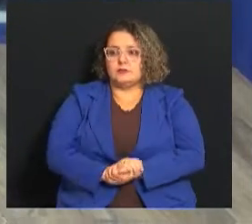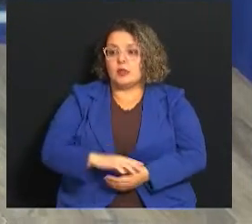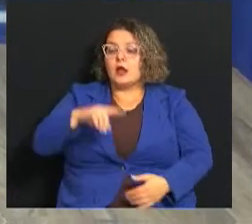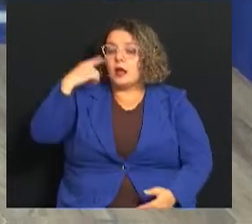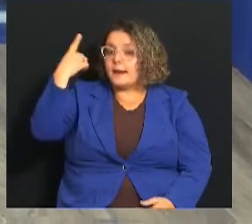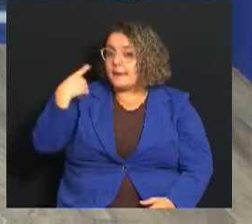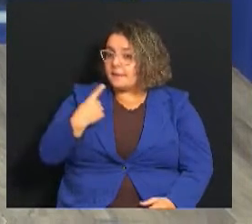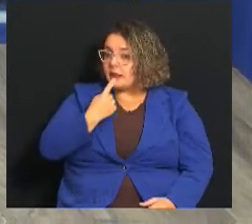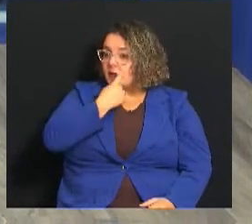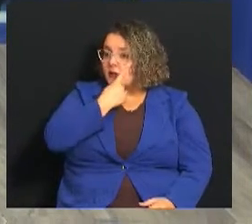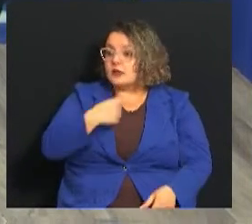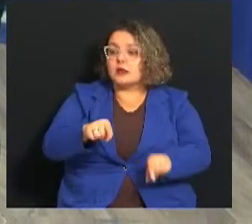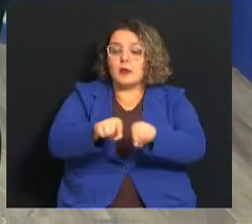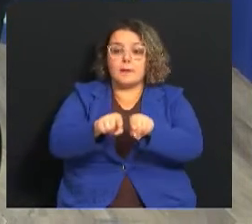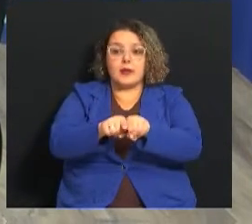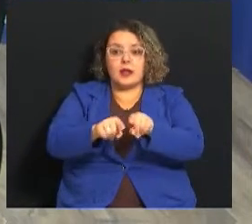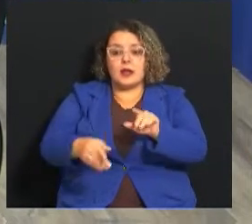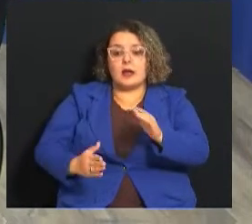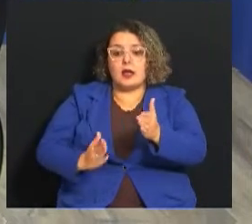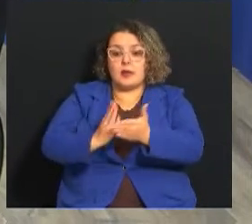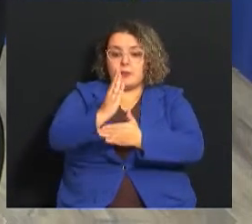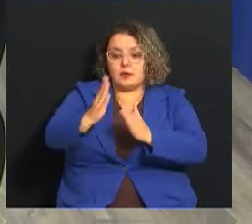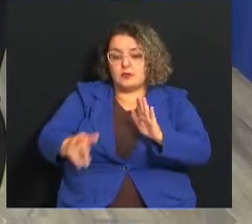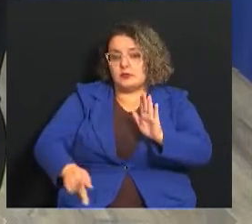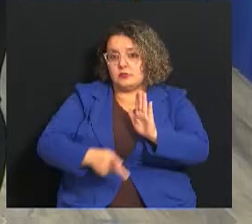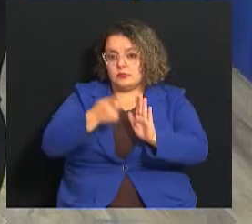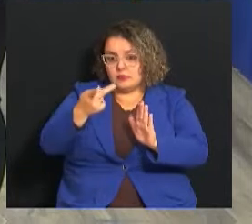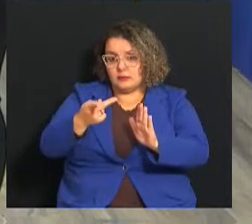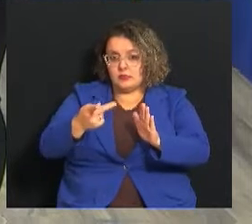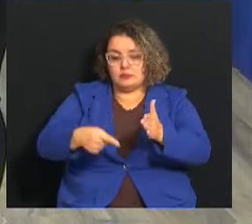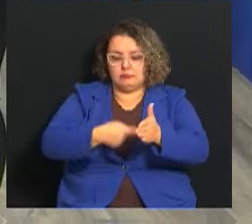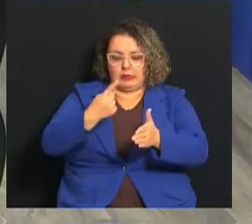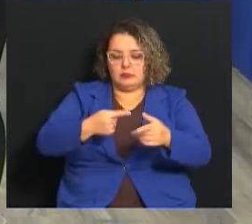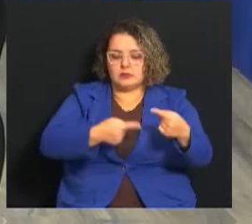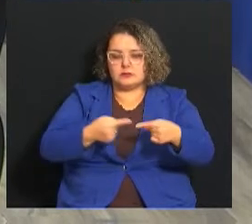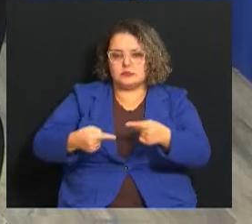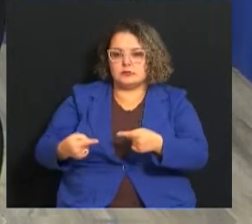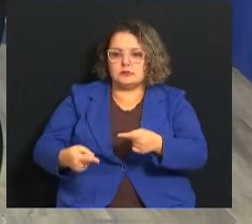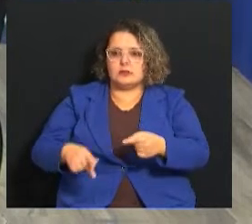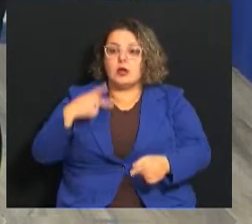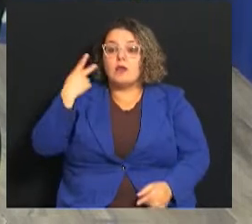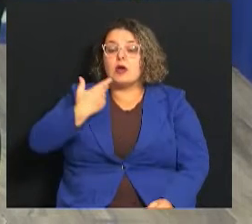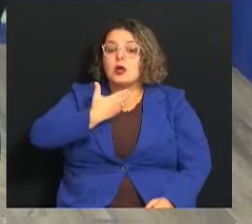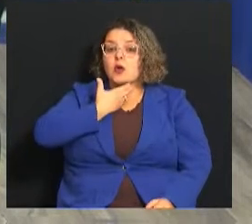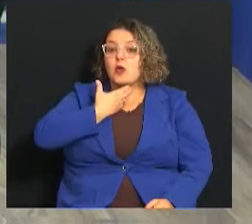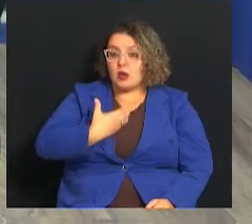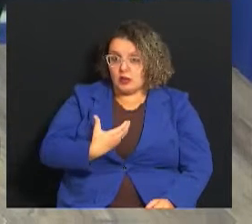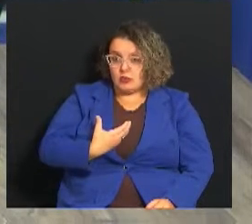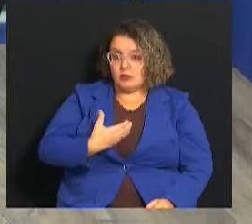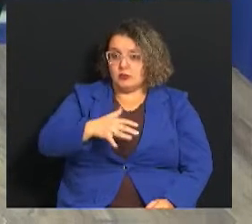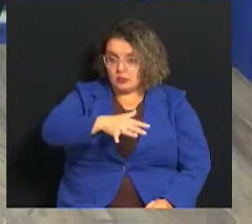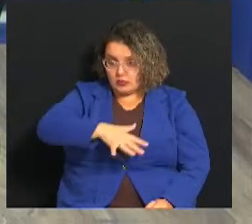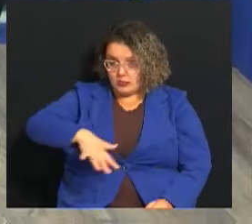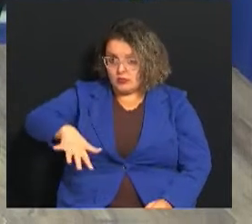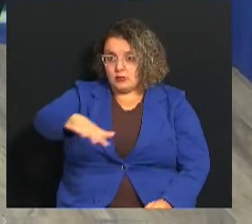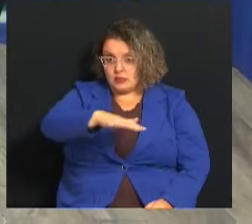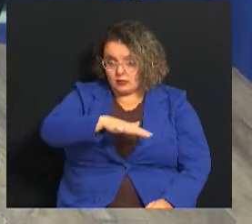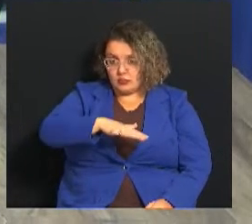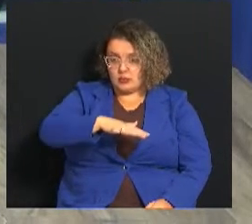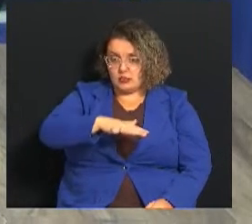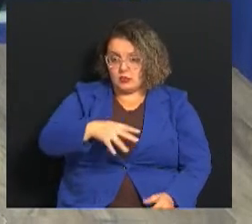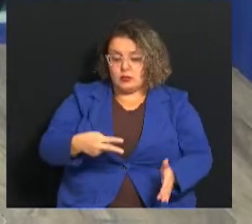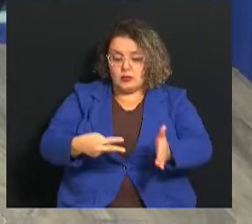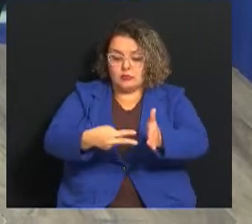foi aprovado em primeira discussão uma proposta do vereador Carmo Luiz em relação aí à recarga, né,